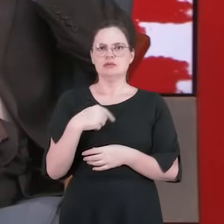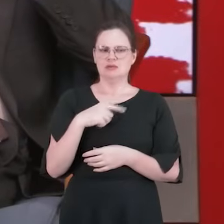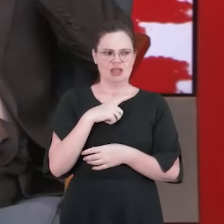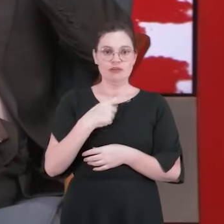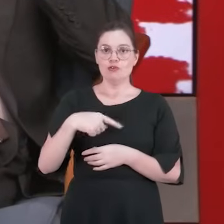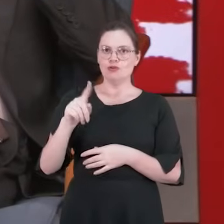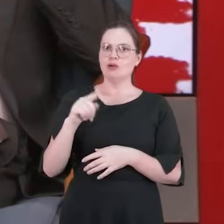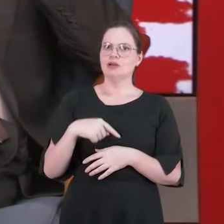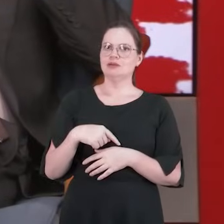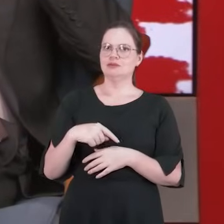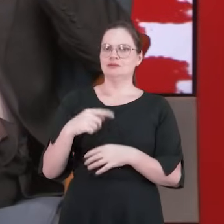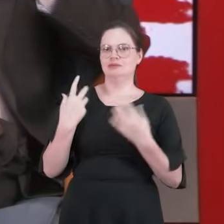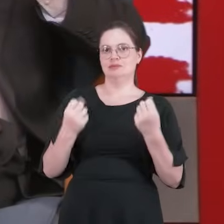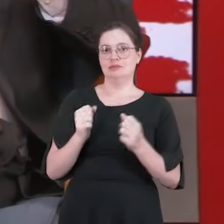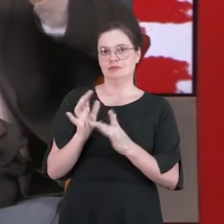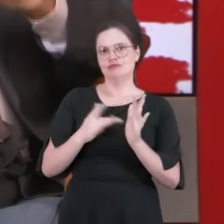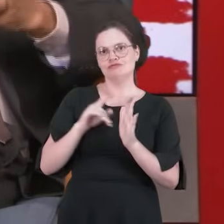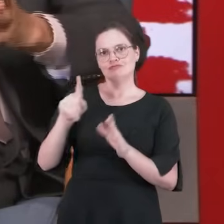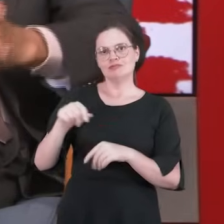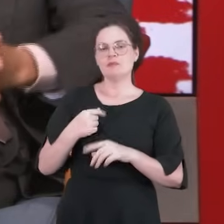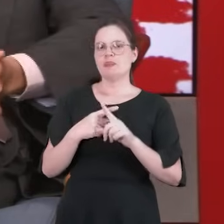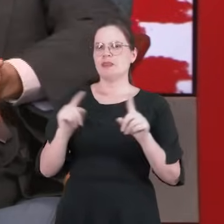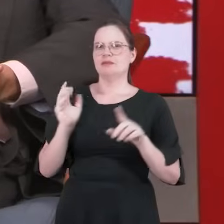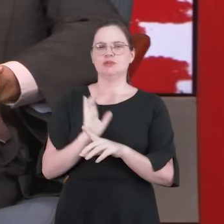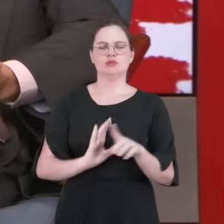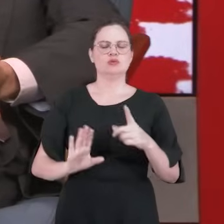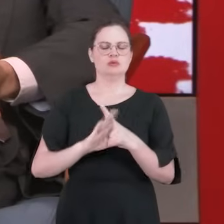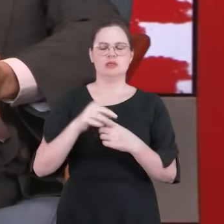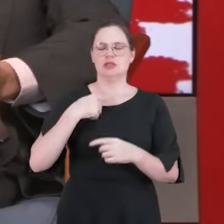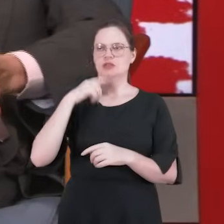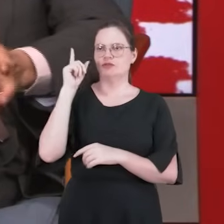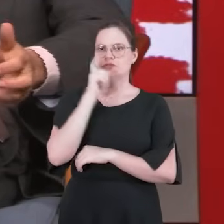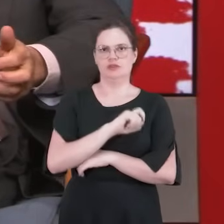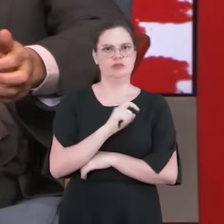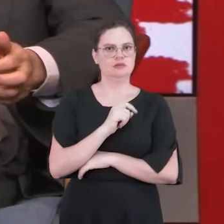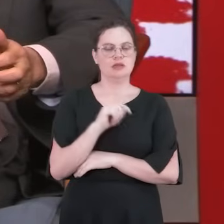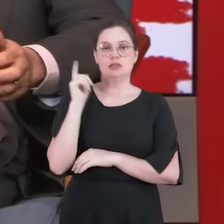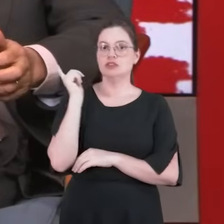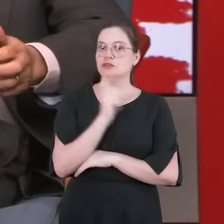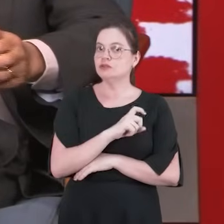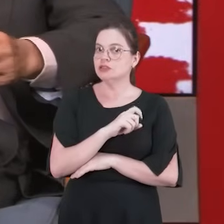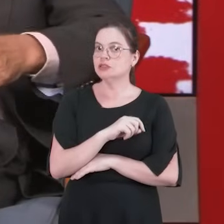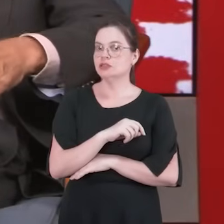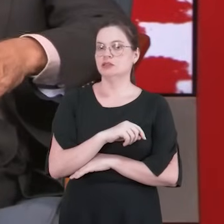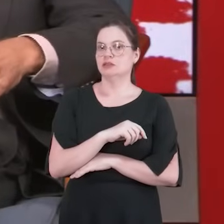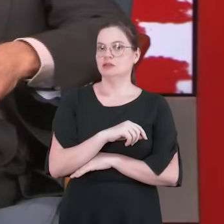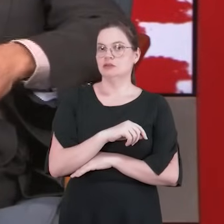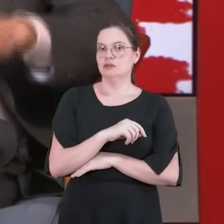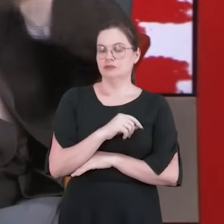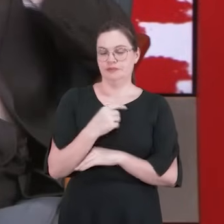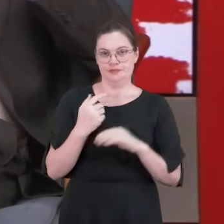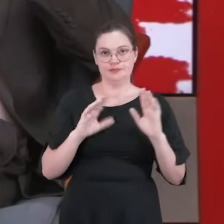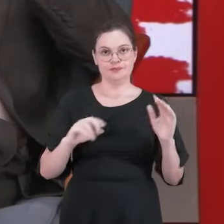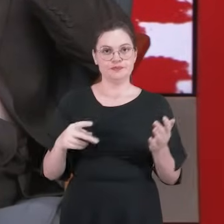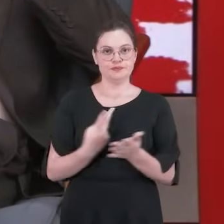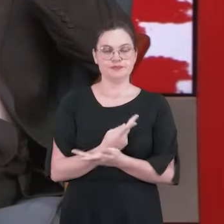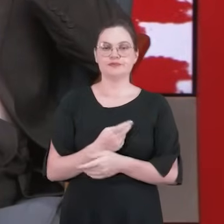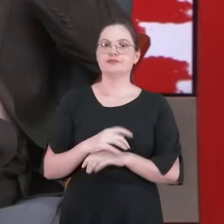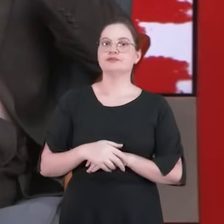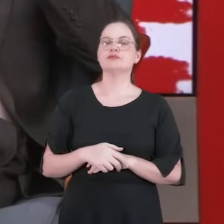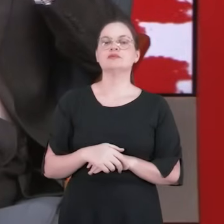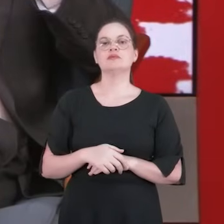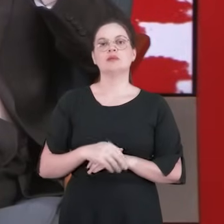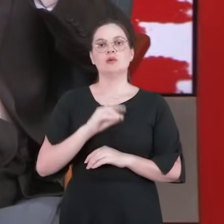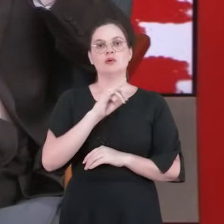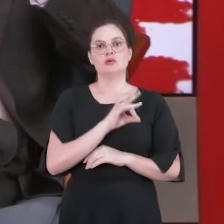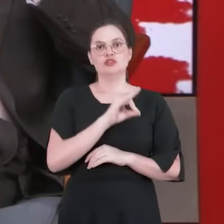foi. Mas os cultos eram muito difíceis, muito difíceis. Até que o Senhor,